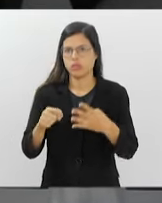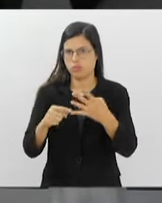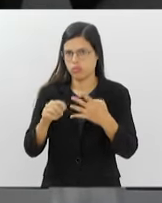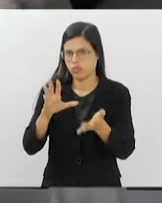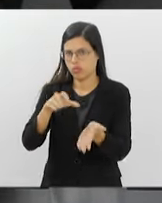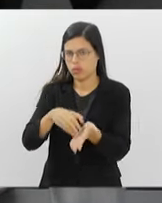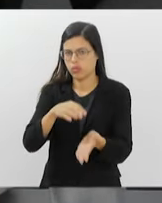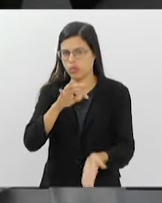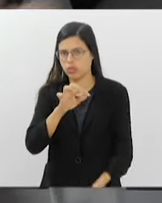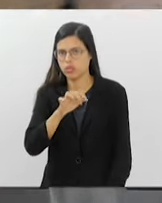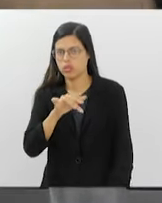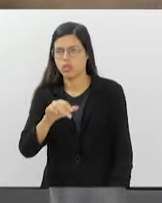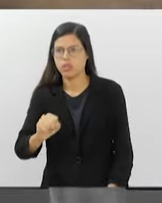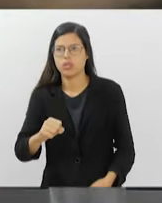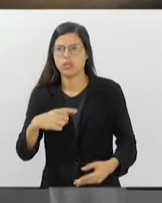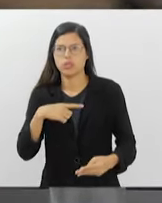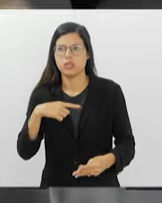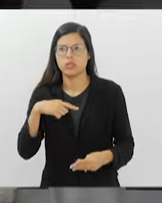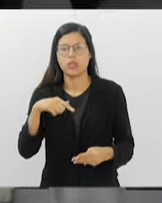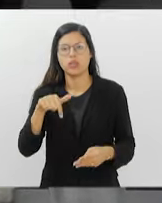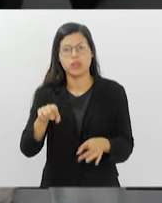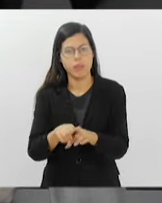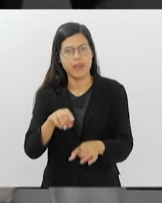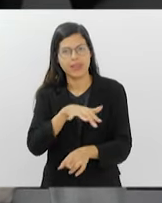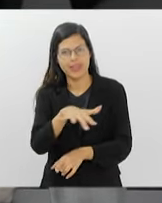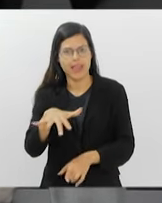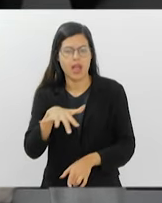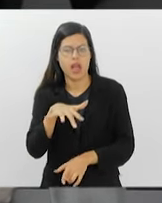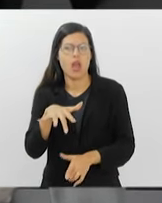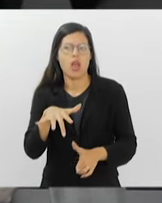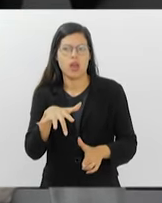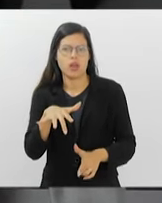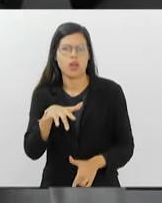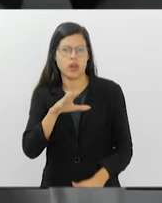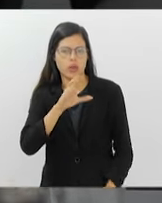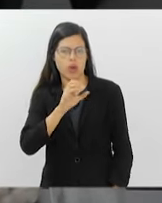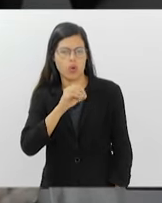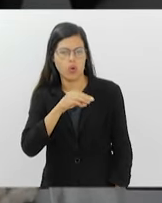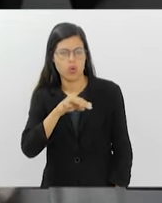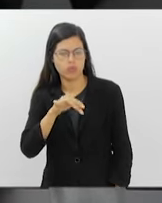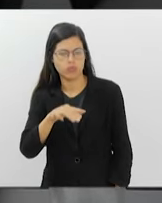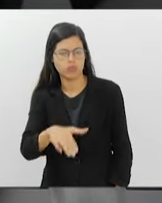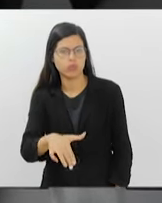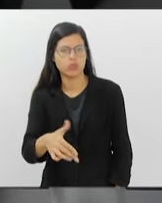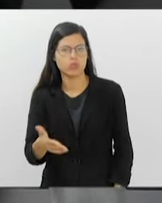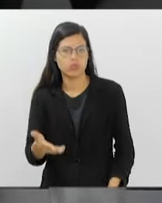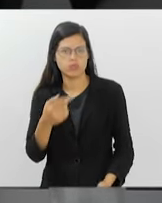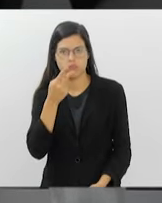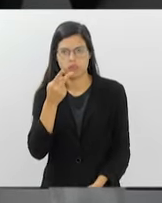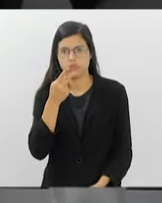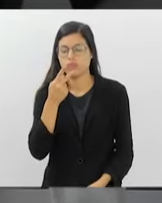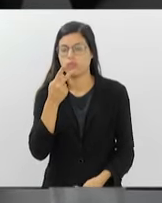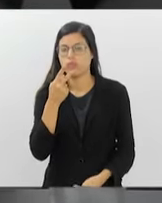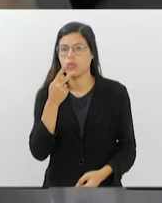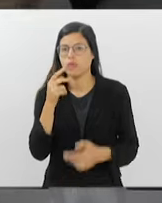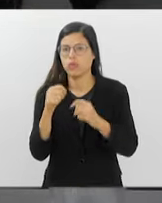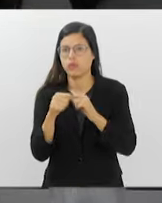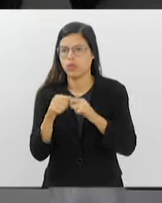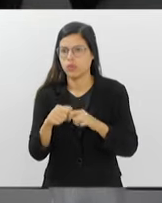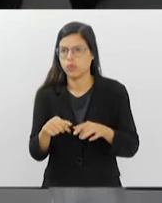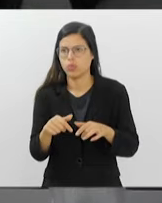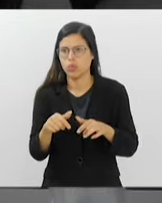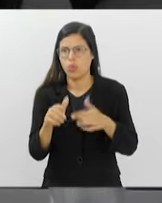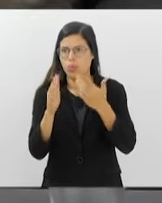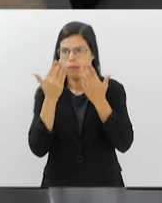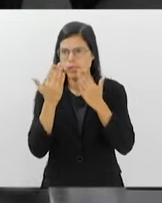existe uma da área comum que é essa que o coronel Pablo falou aqui e disse que eh foi feito um laudo devido a